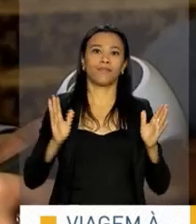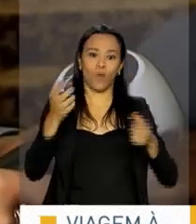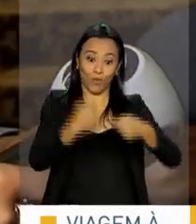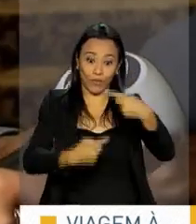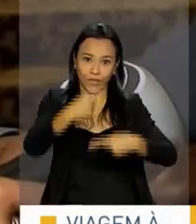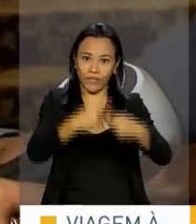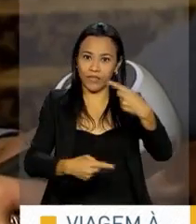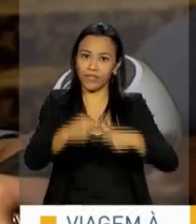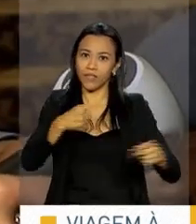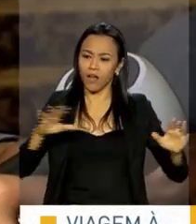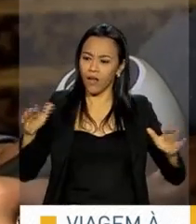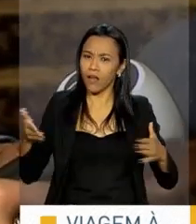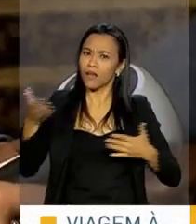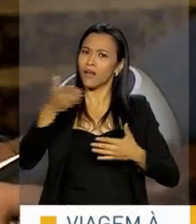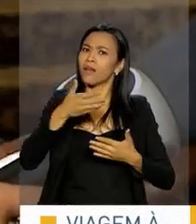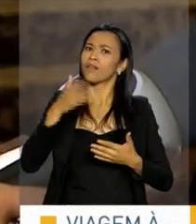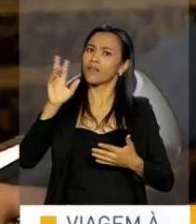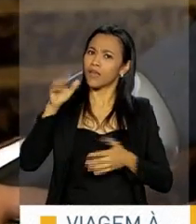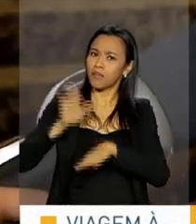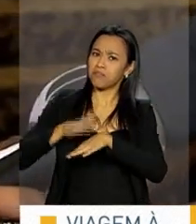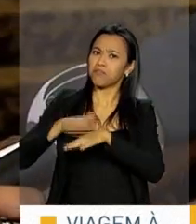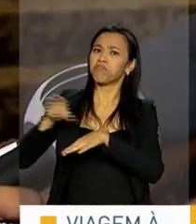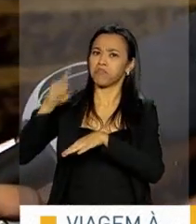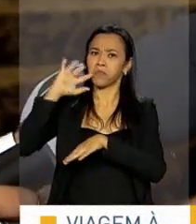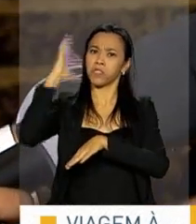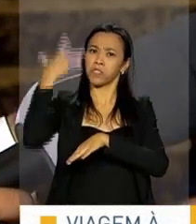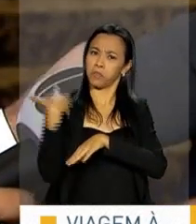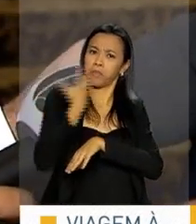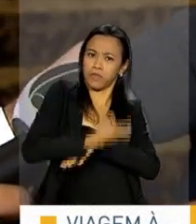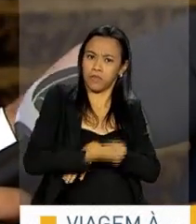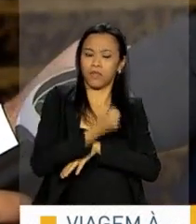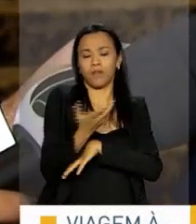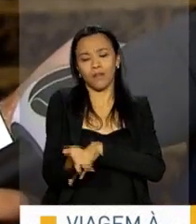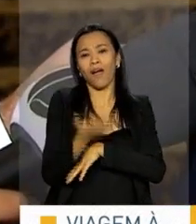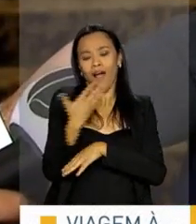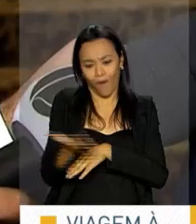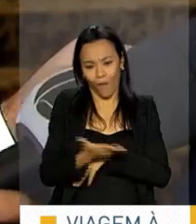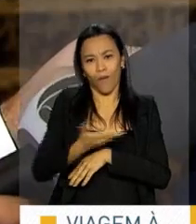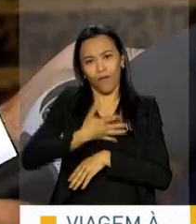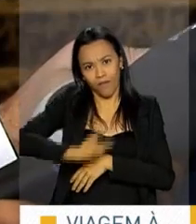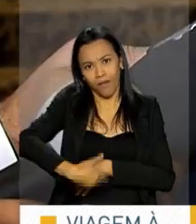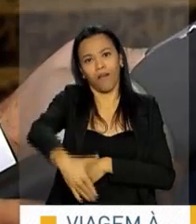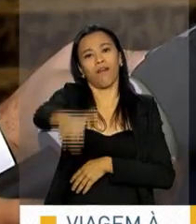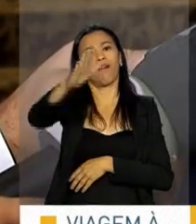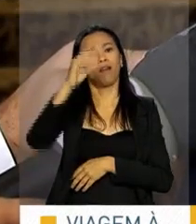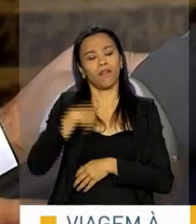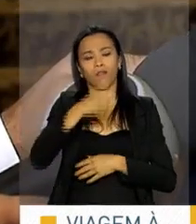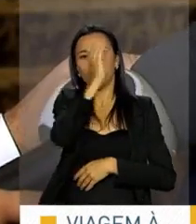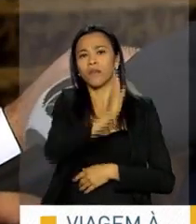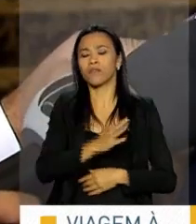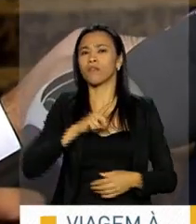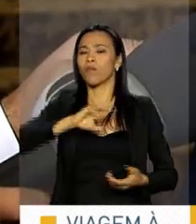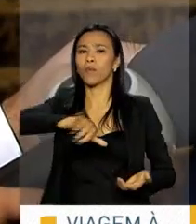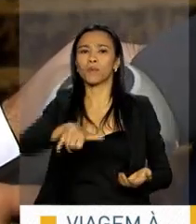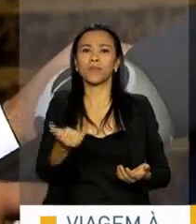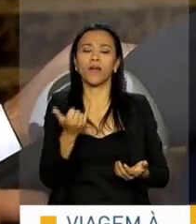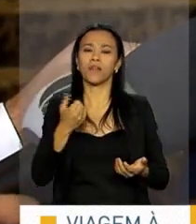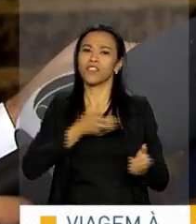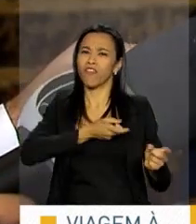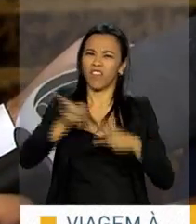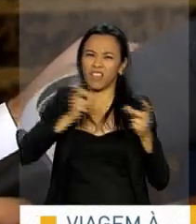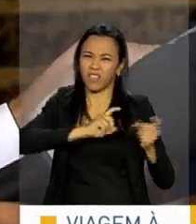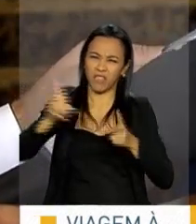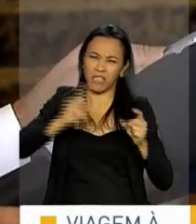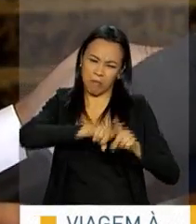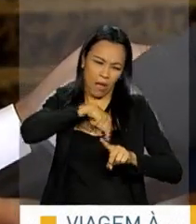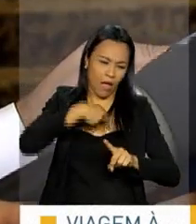político que houve por parte do presidente Xi Jinping, acho que as coisas vão andar realmente e o Brasil vai ter uma oportunidade de poder vender mais